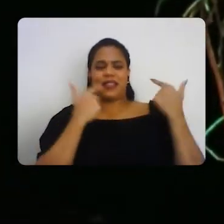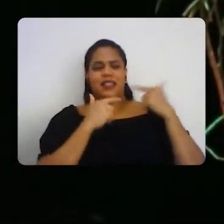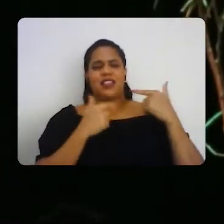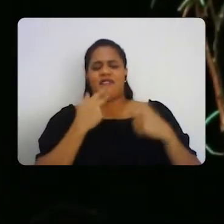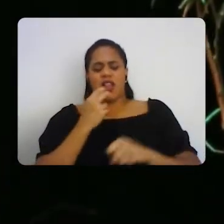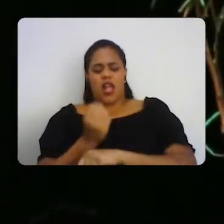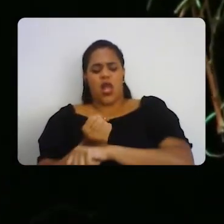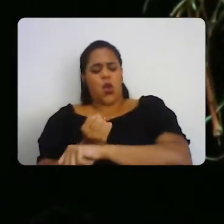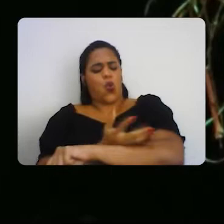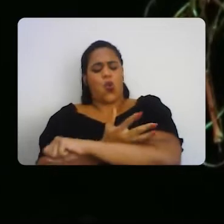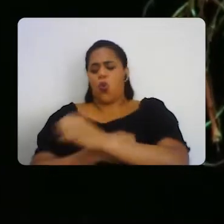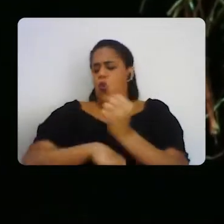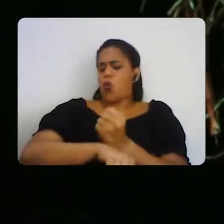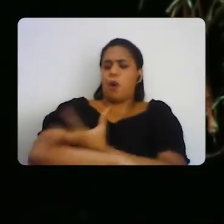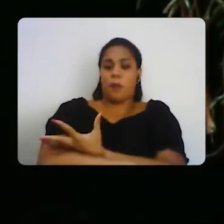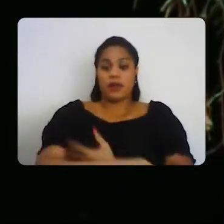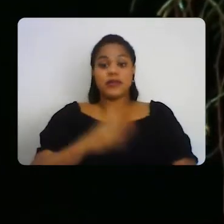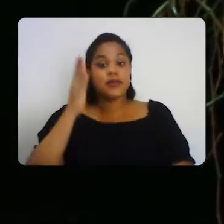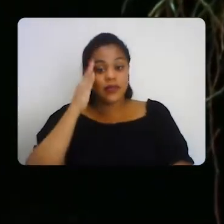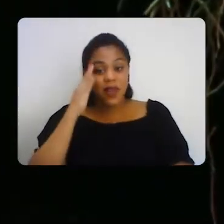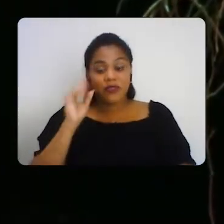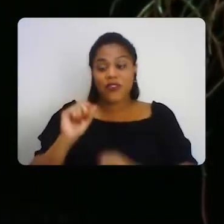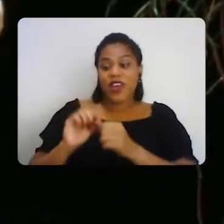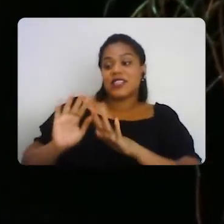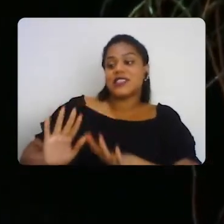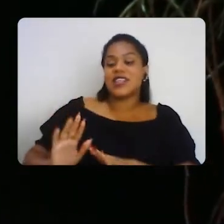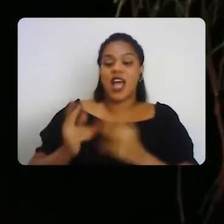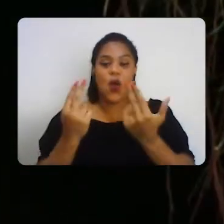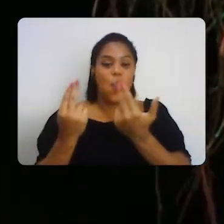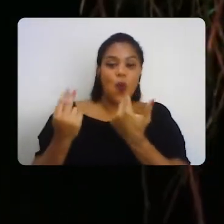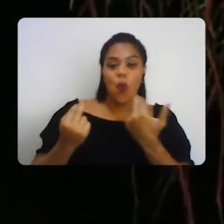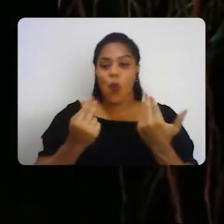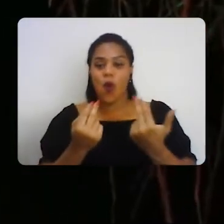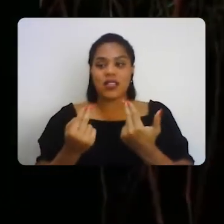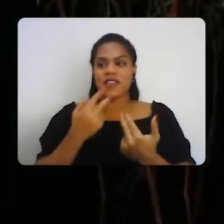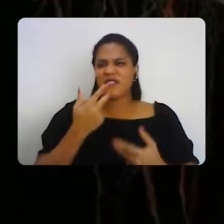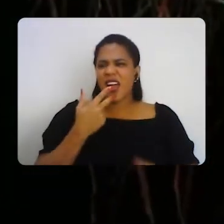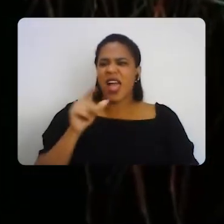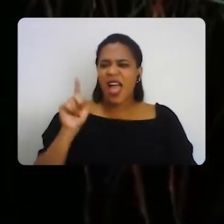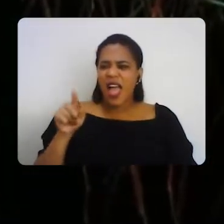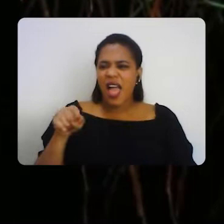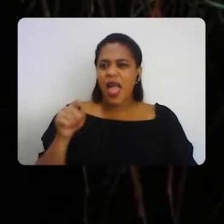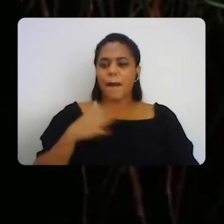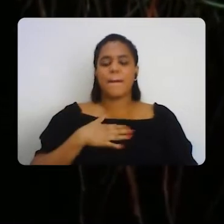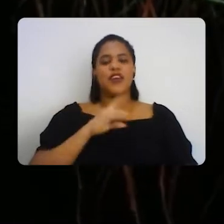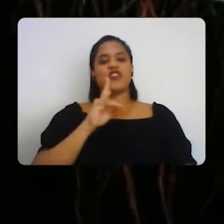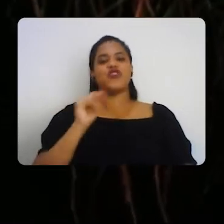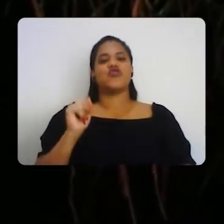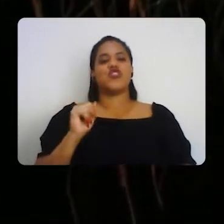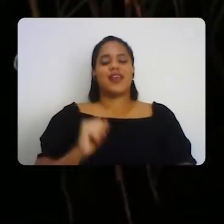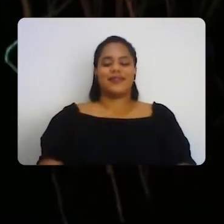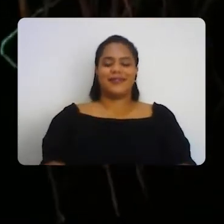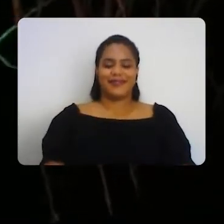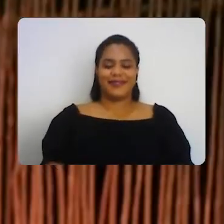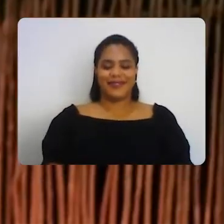Dá até um arrupeio. Sabe que foi assim, igualzinho aquela senhora da Mesquitita, disse é o meu guia